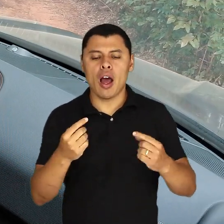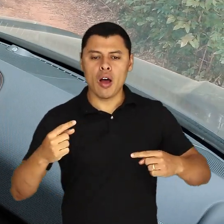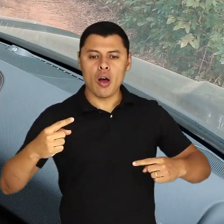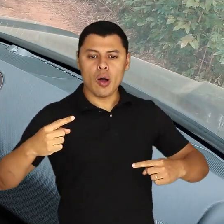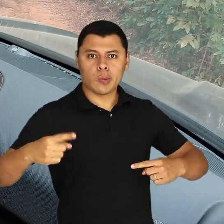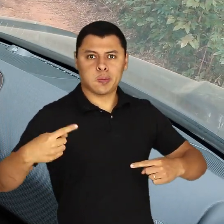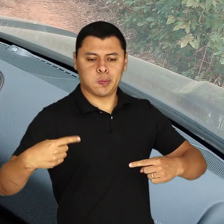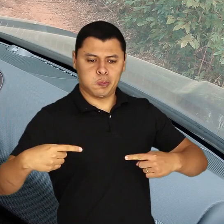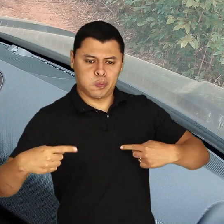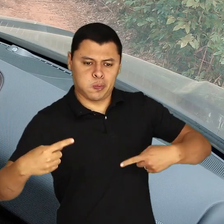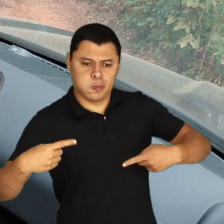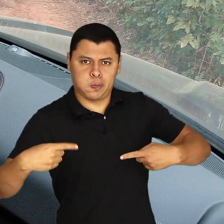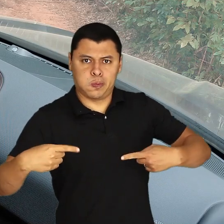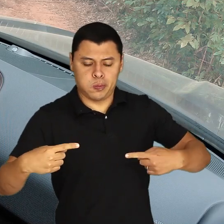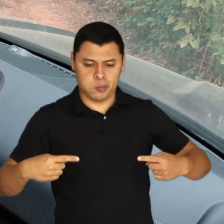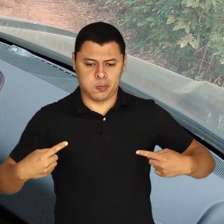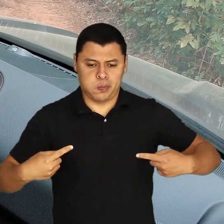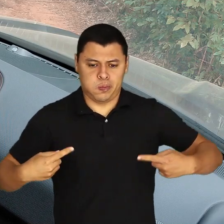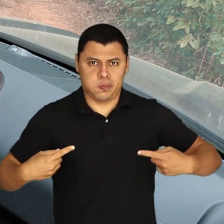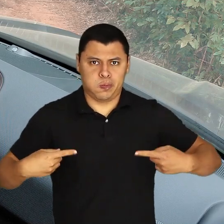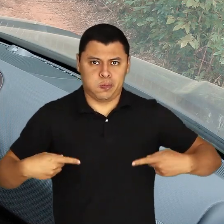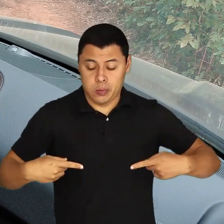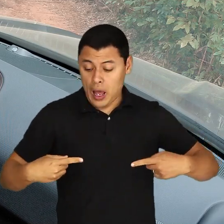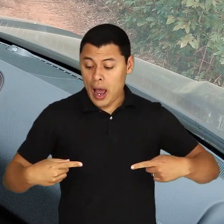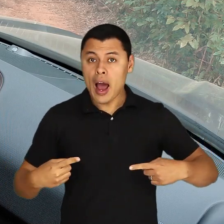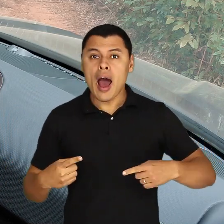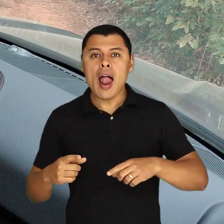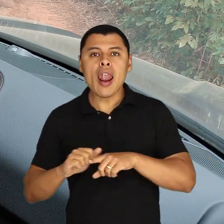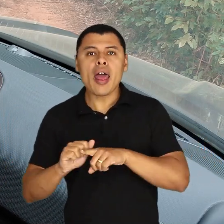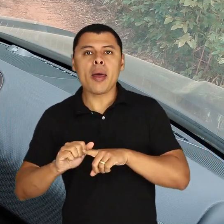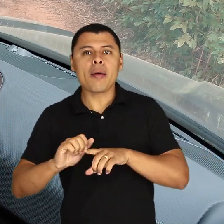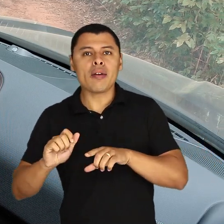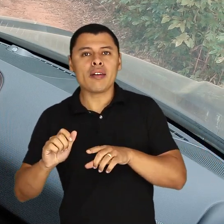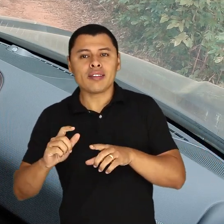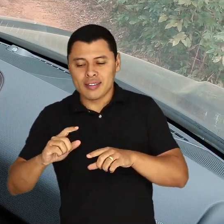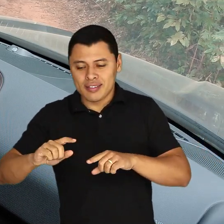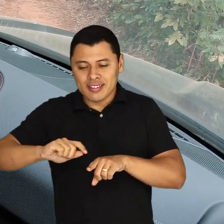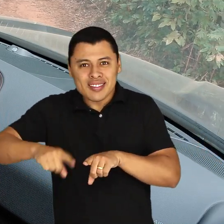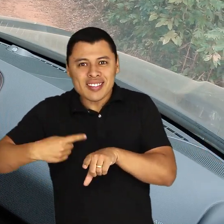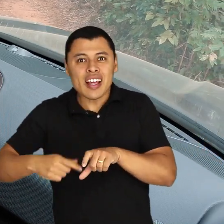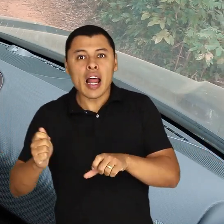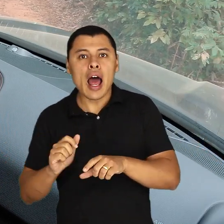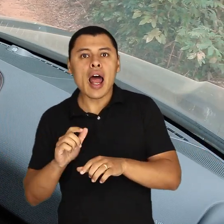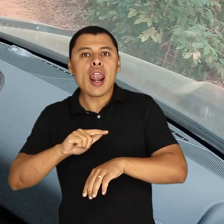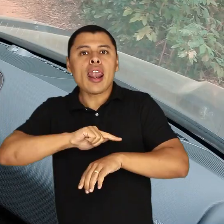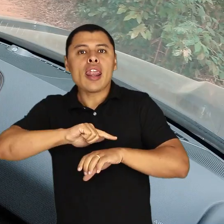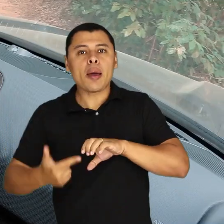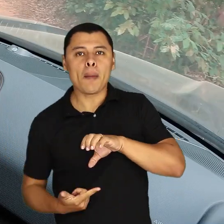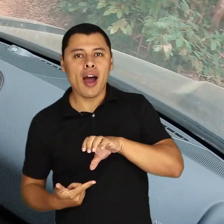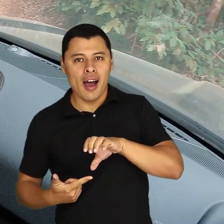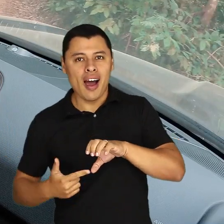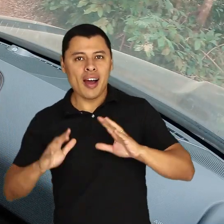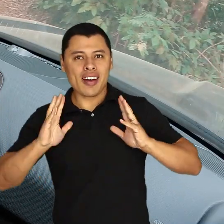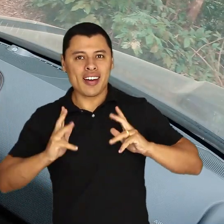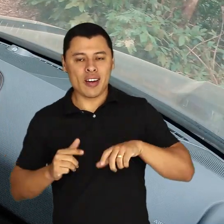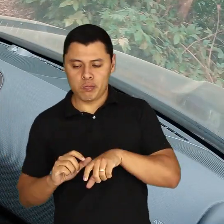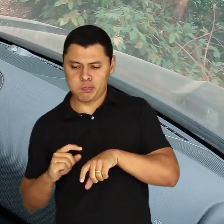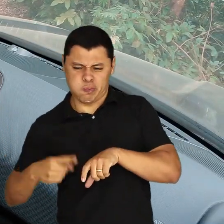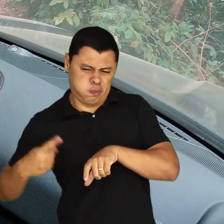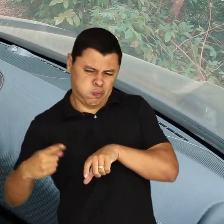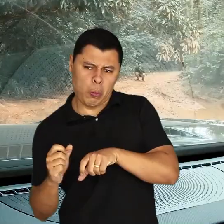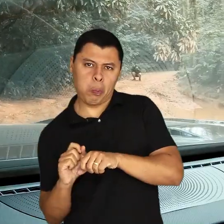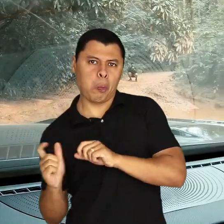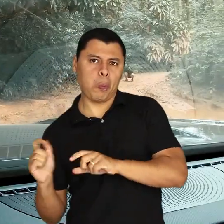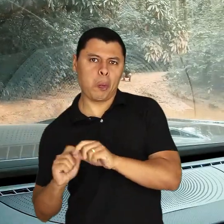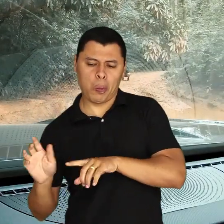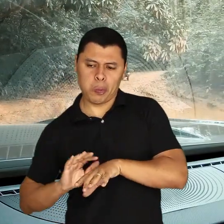um certo distracionamento no modo Lama, tá? Justamente para poder limpar o pneu, mas um distracionamento controlado. Mas vamos ver então como é que ele se